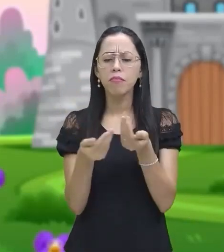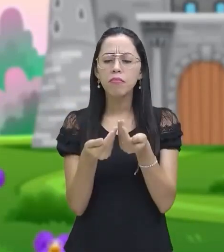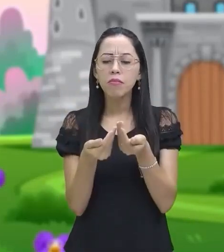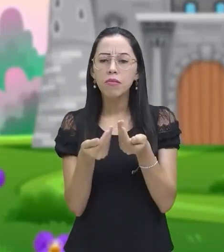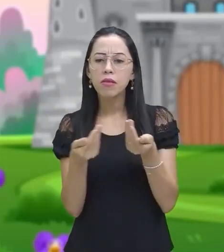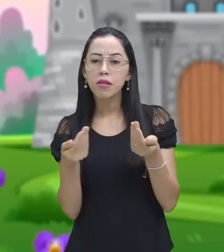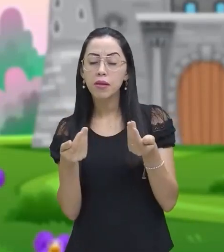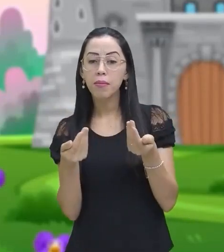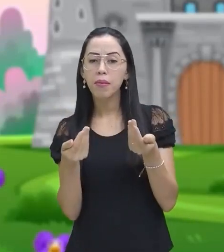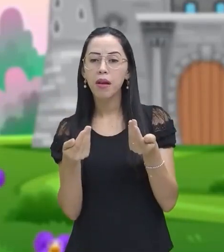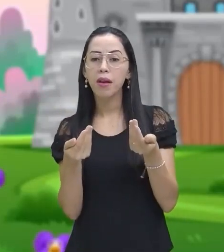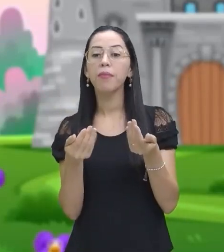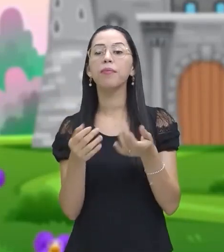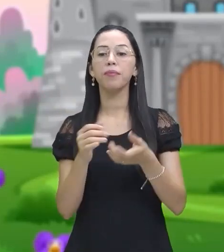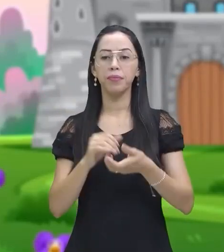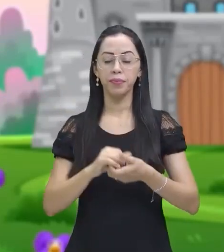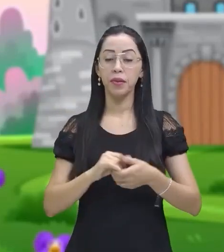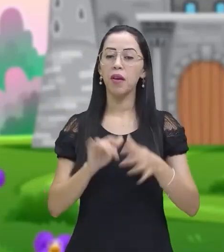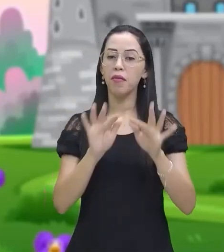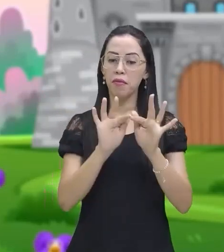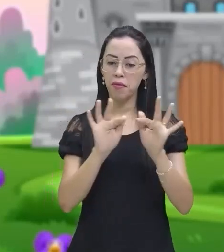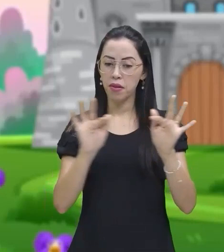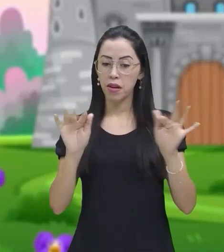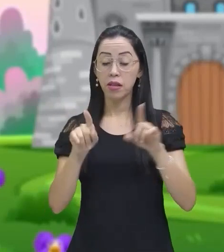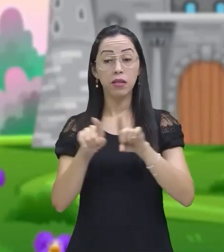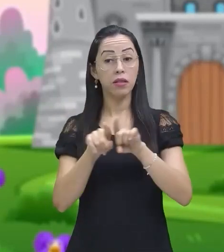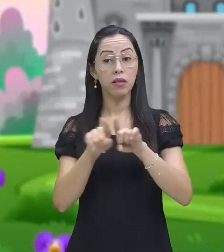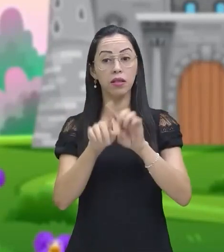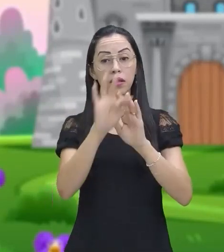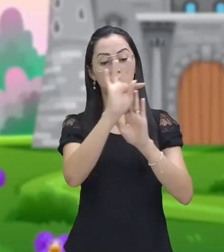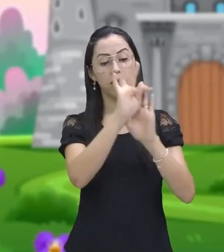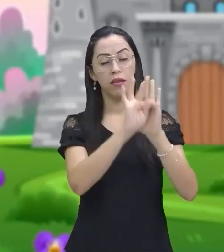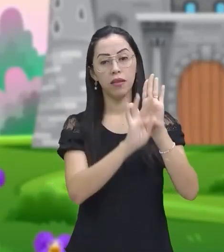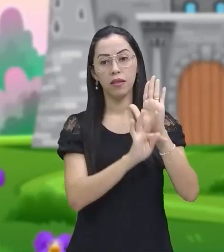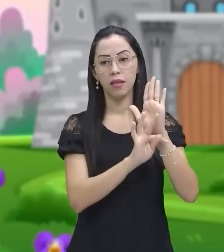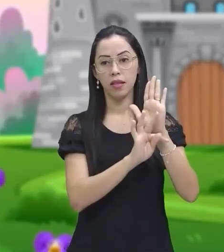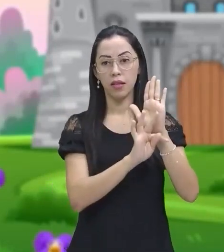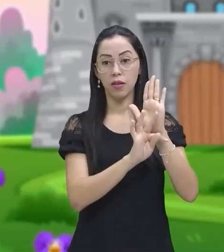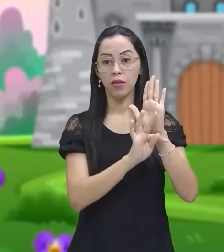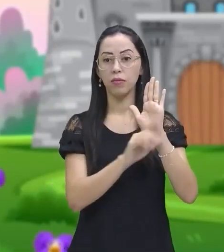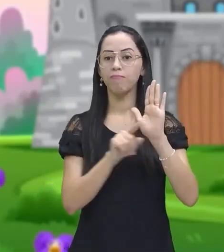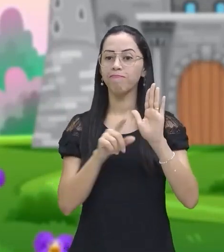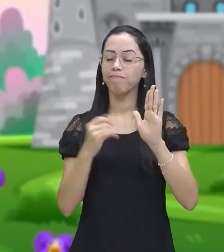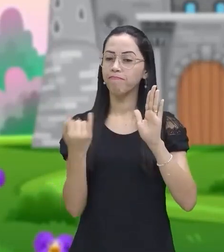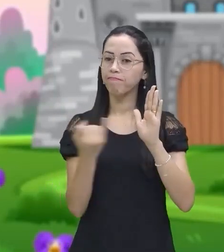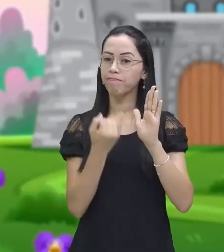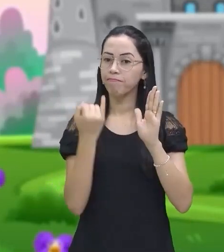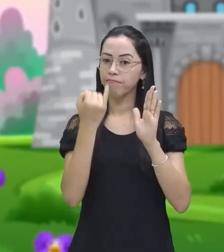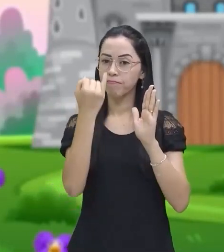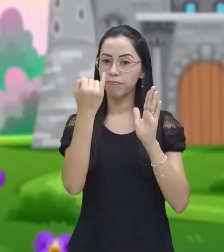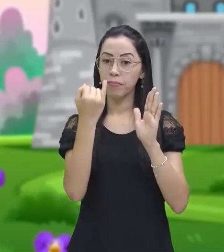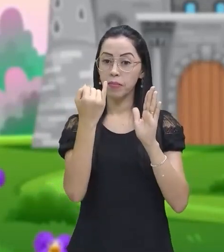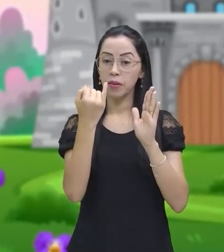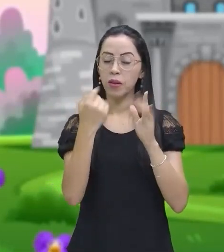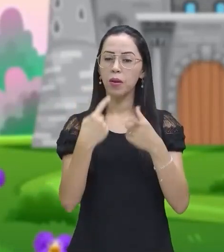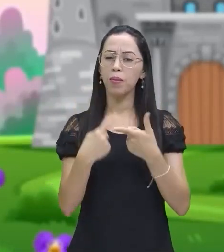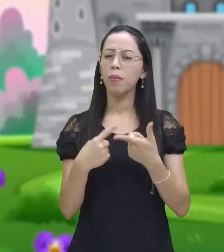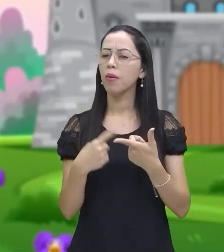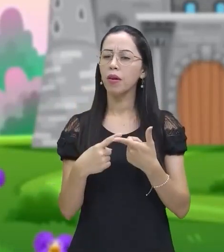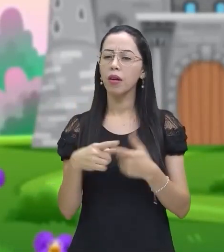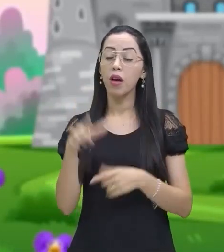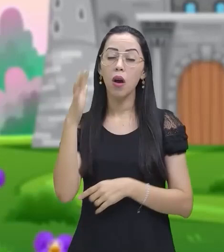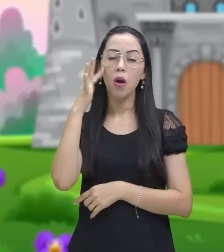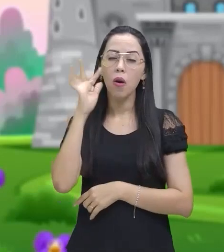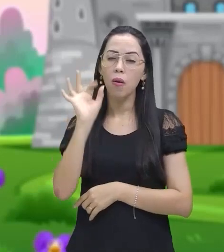em branco nas frases e nos textos. Isso é muito importante para compreendermos que